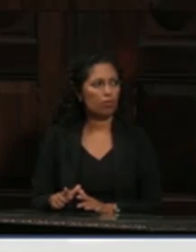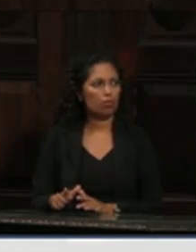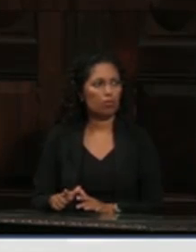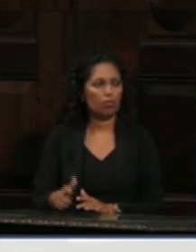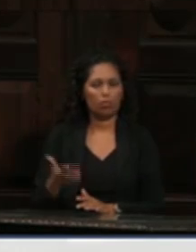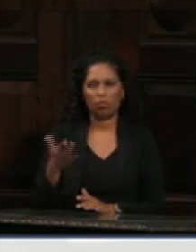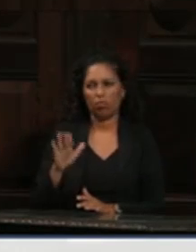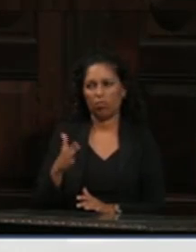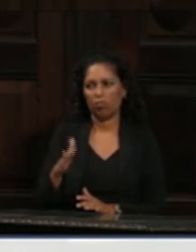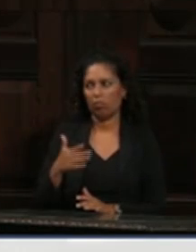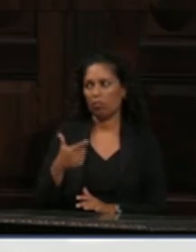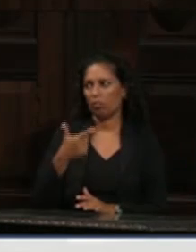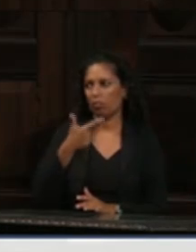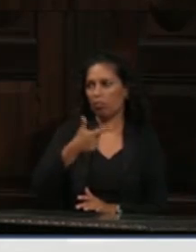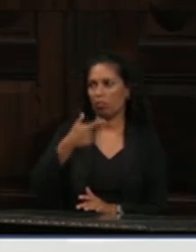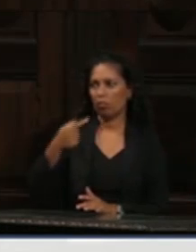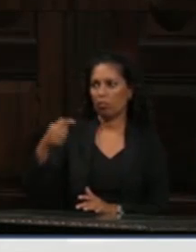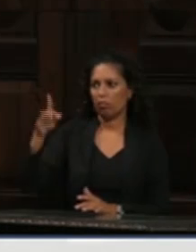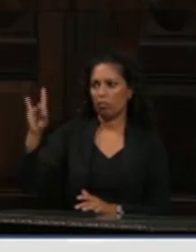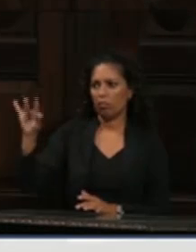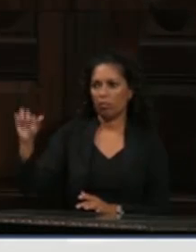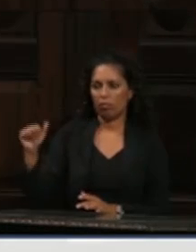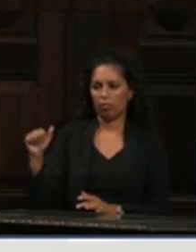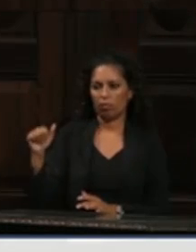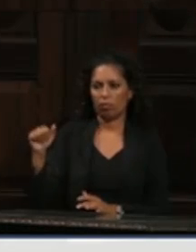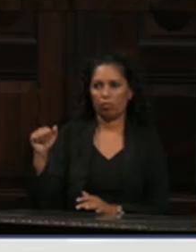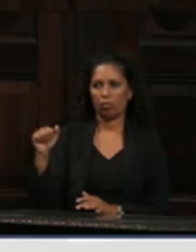há pelo menos 27 dias